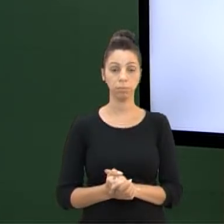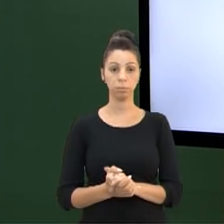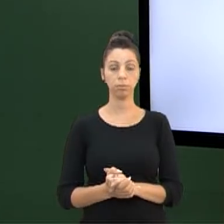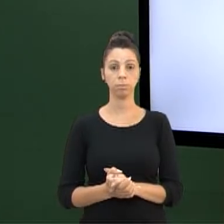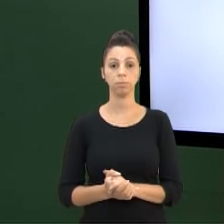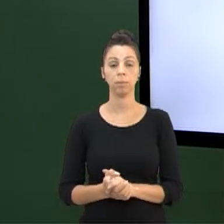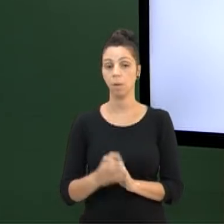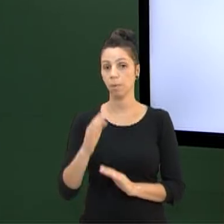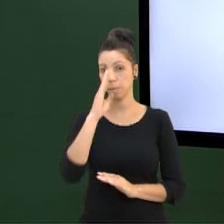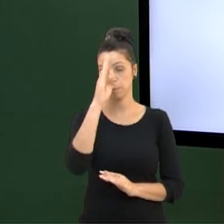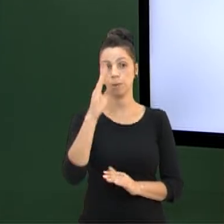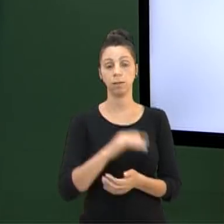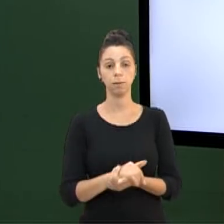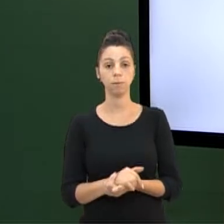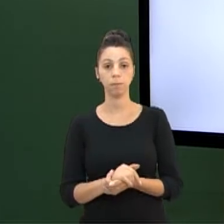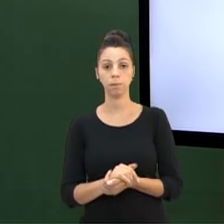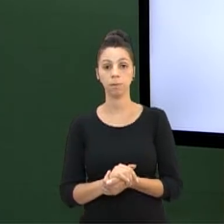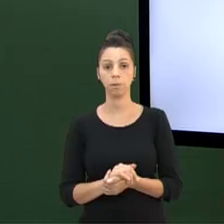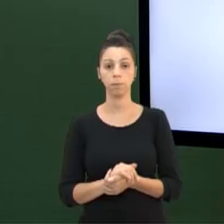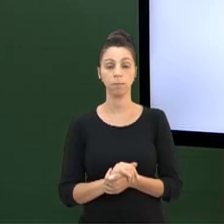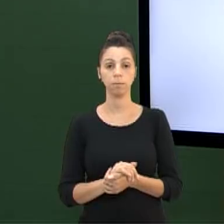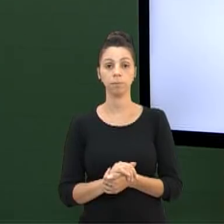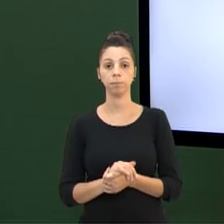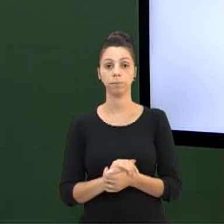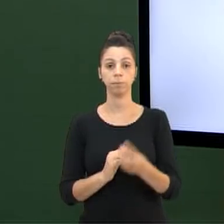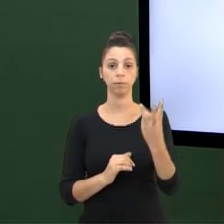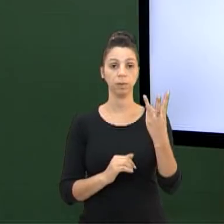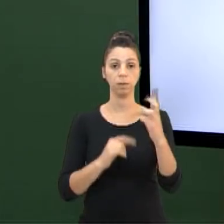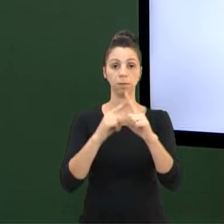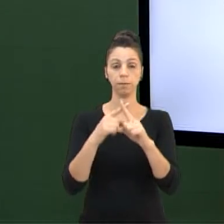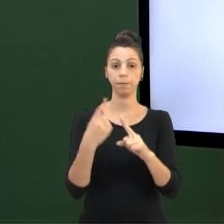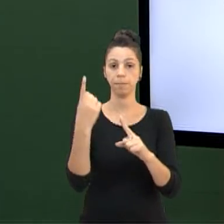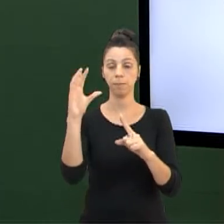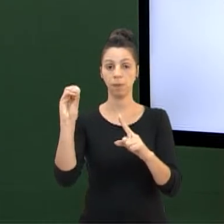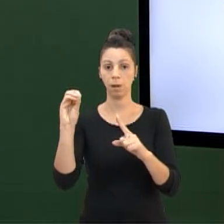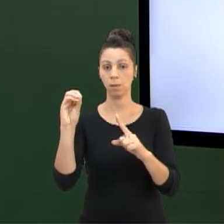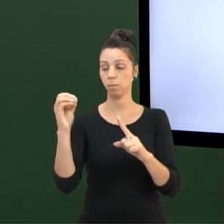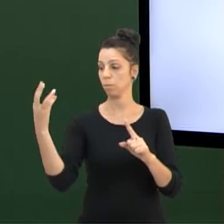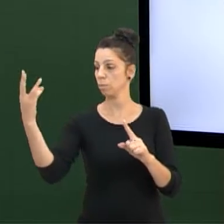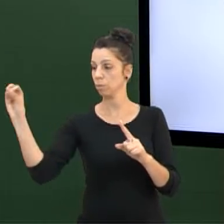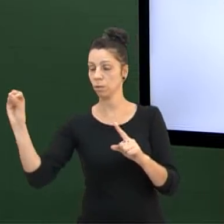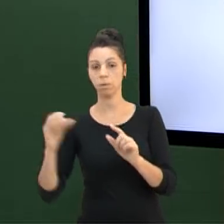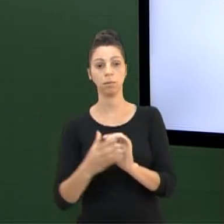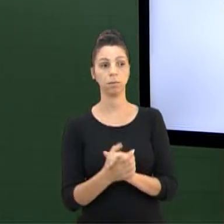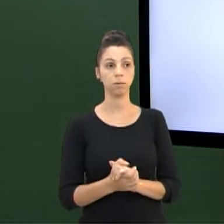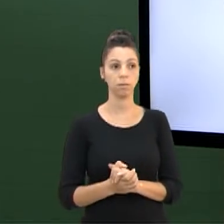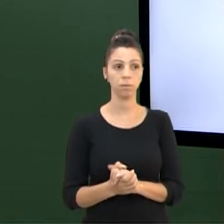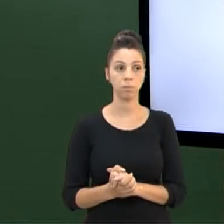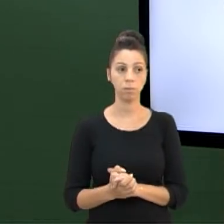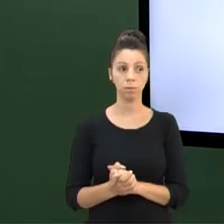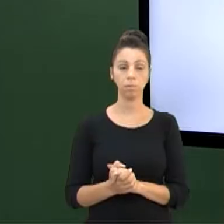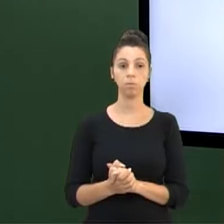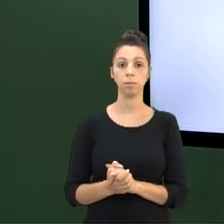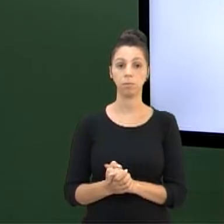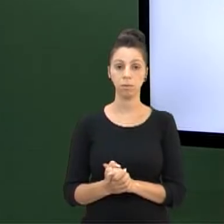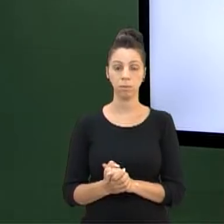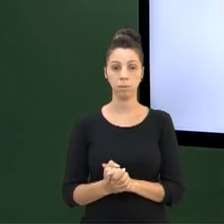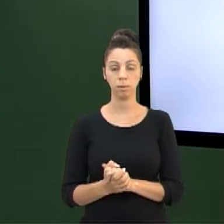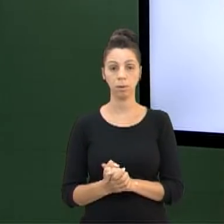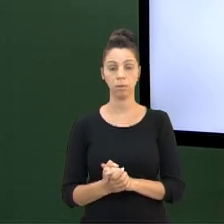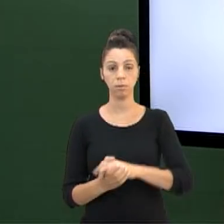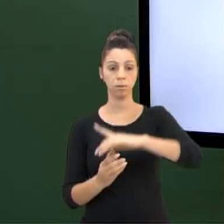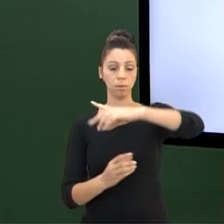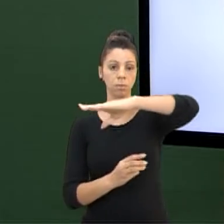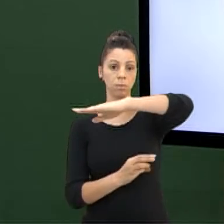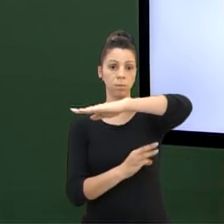vezes 10, quanto eu tenho? 30. Pronto. Já utilizamos o denominador comum. Simplifica,